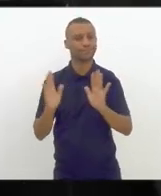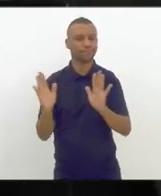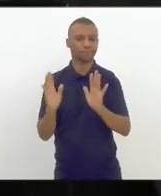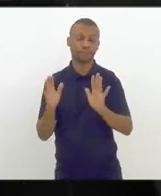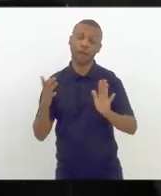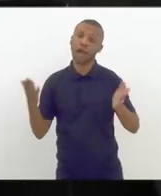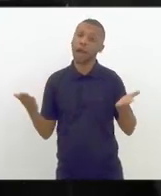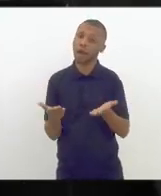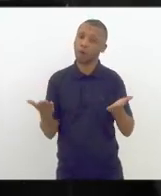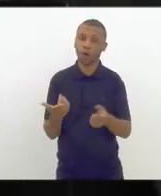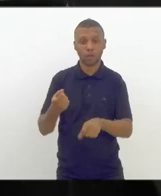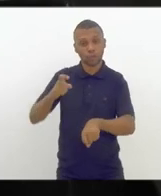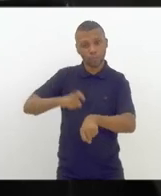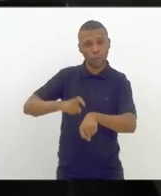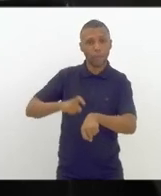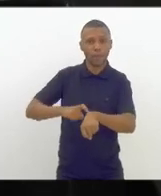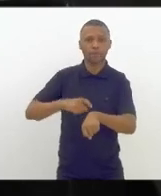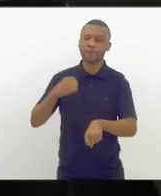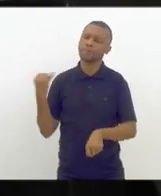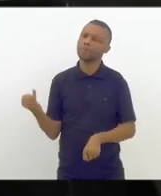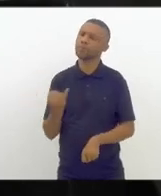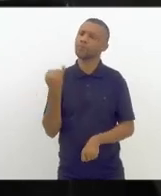importante, neste momento da vida brasileira,